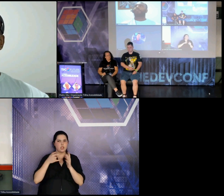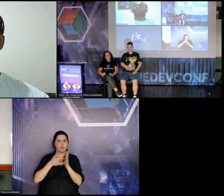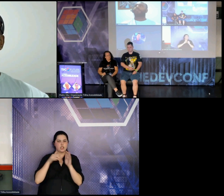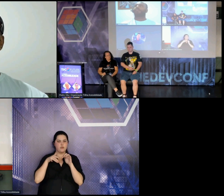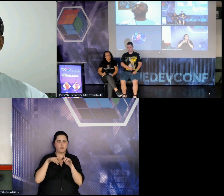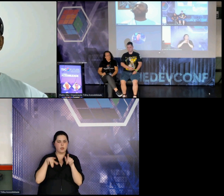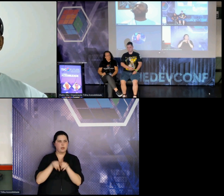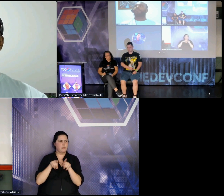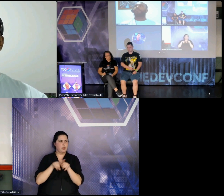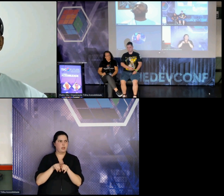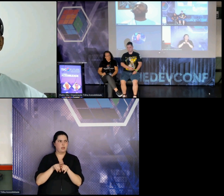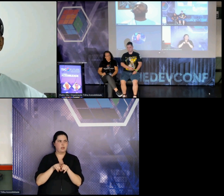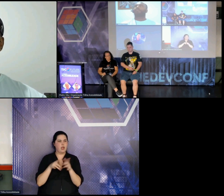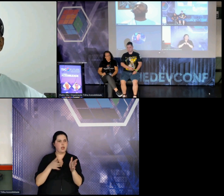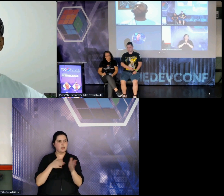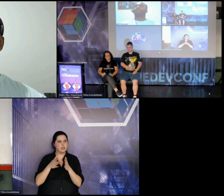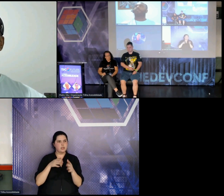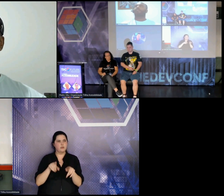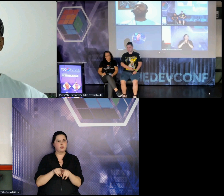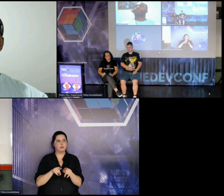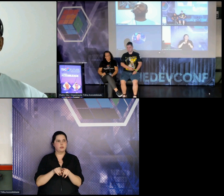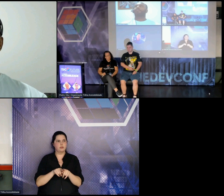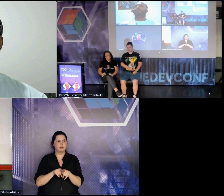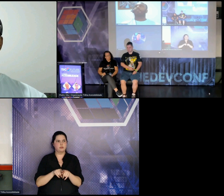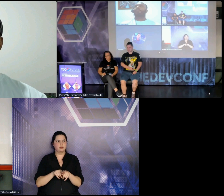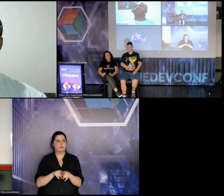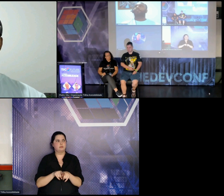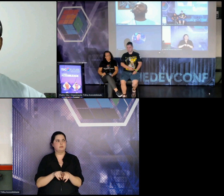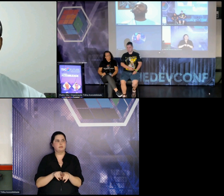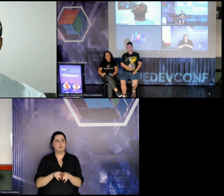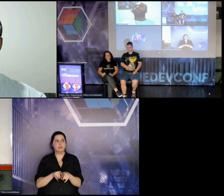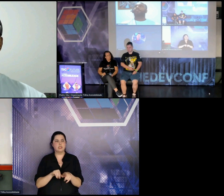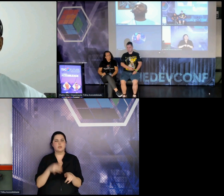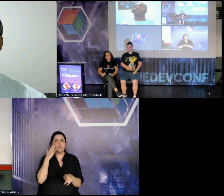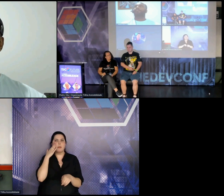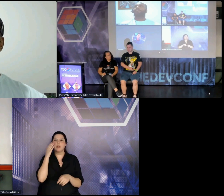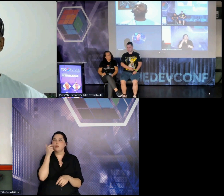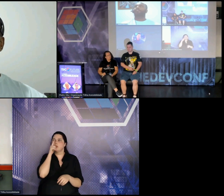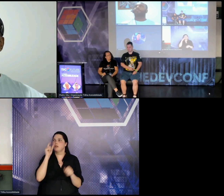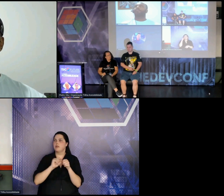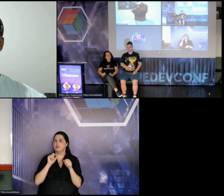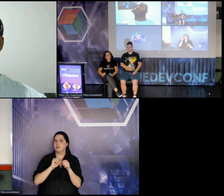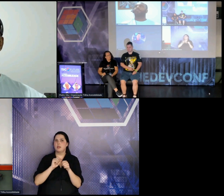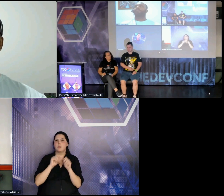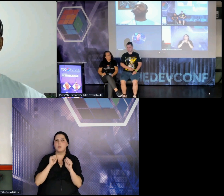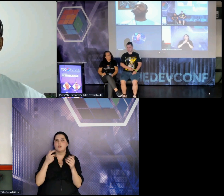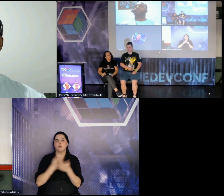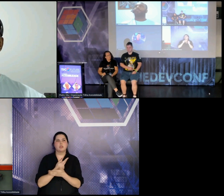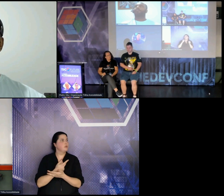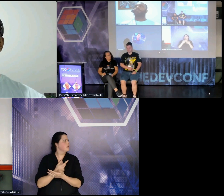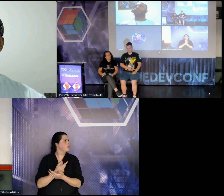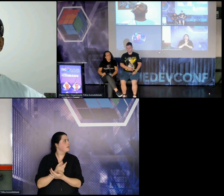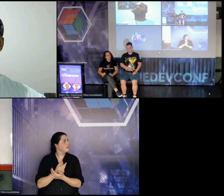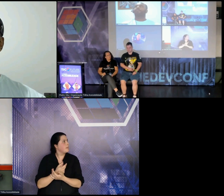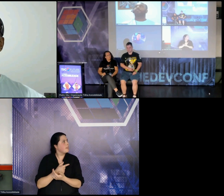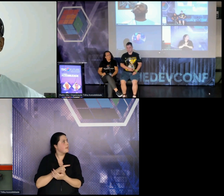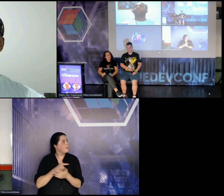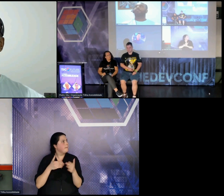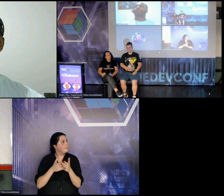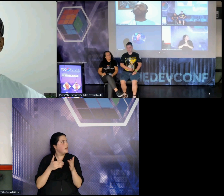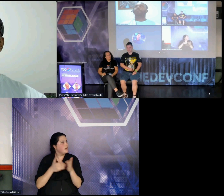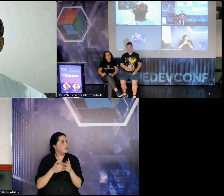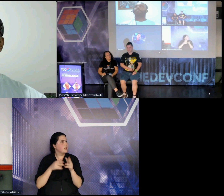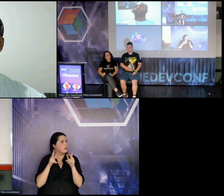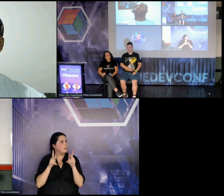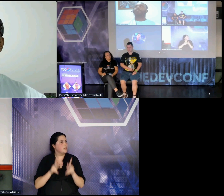desenvolvimento de uma maneira acessível, porque você sabe que se você não fizer, fatalmente você vai impor algumas barreiras para